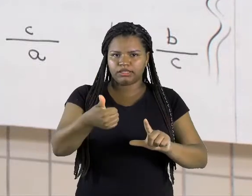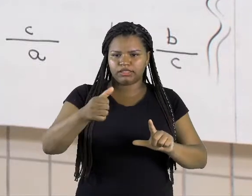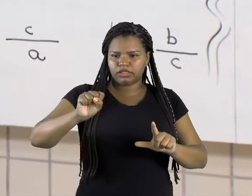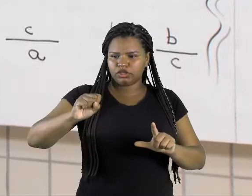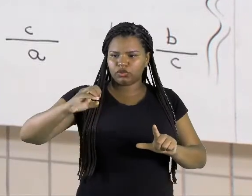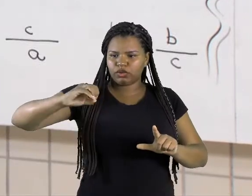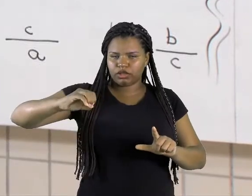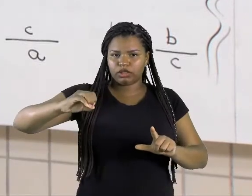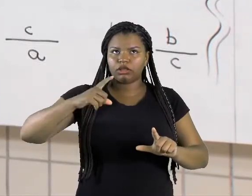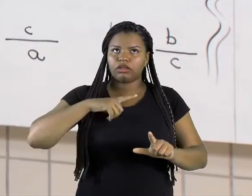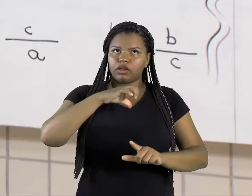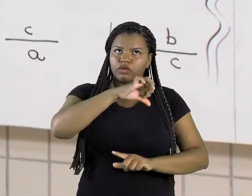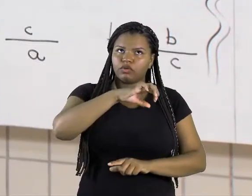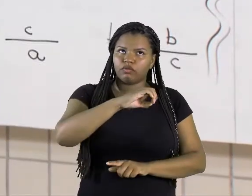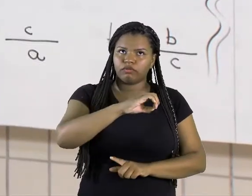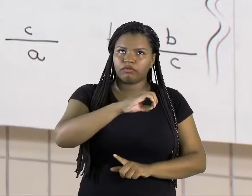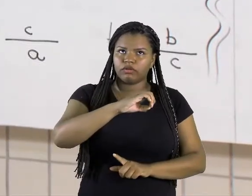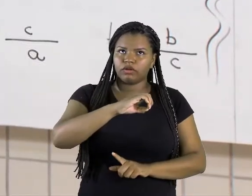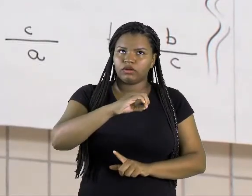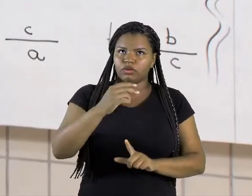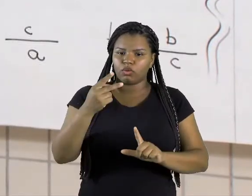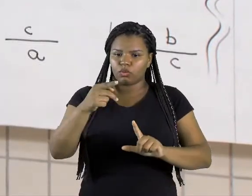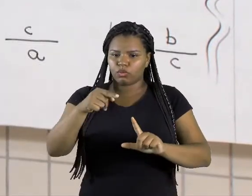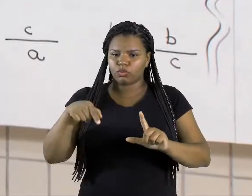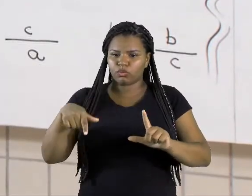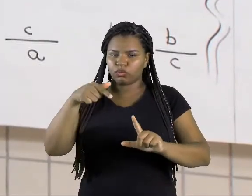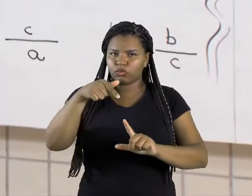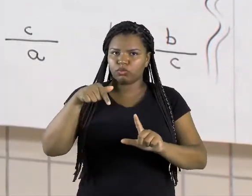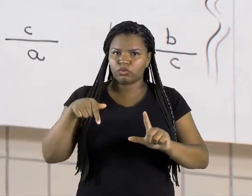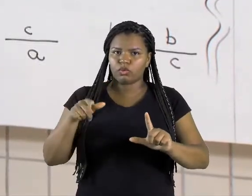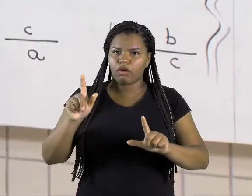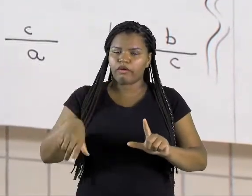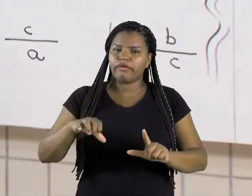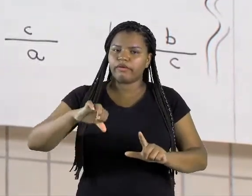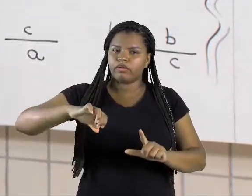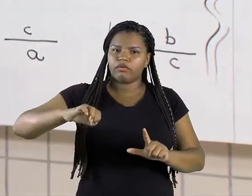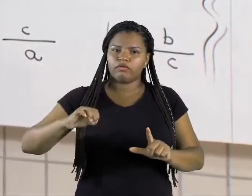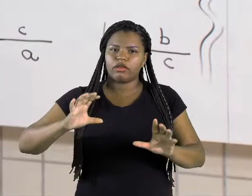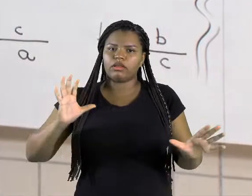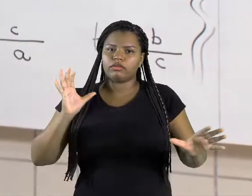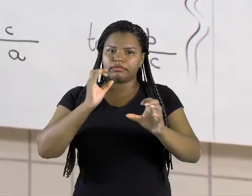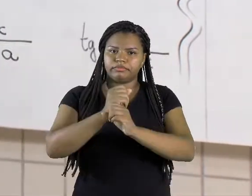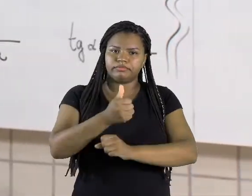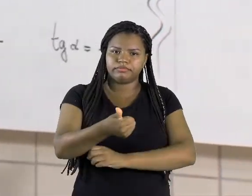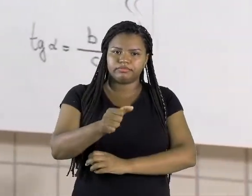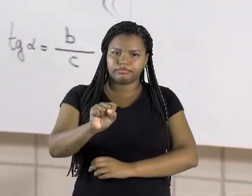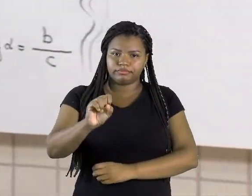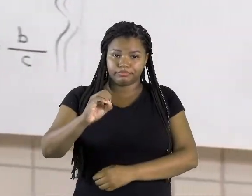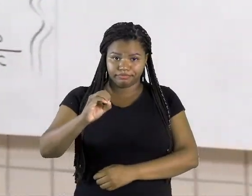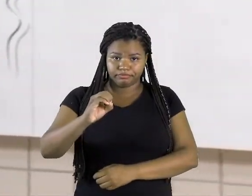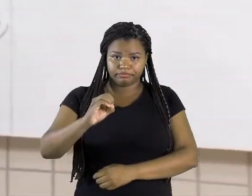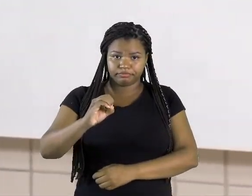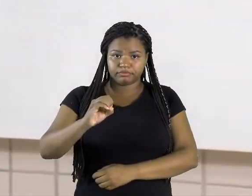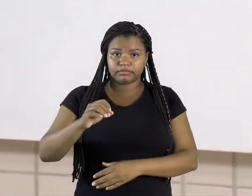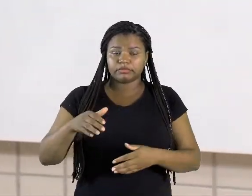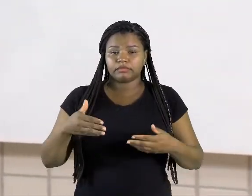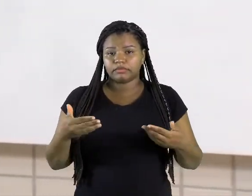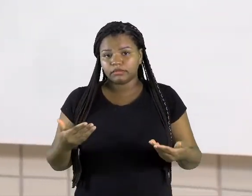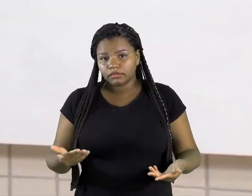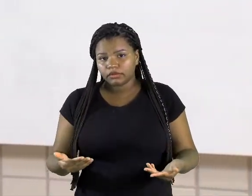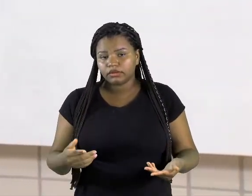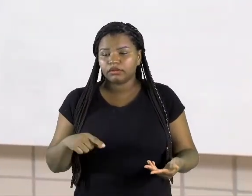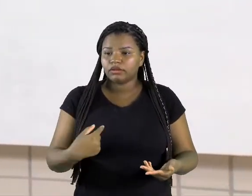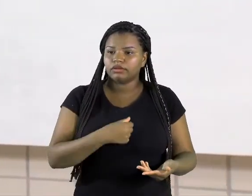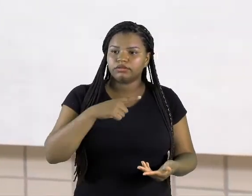90, os dois que sobraram também têm que chegar a 90, que é o que falta 180. Com isso, nós temos uma